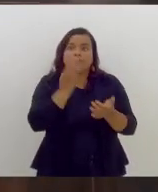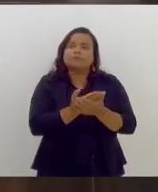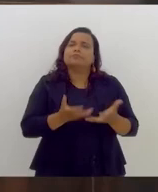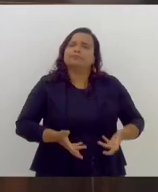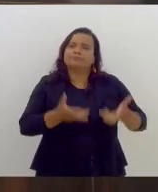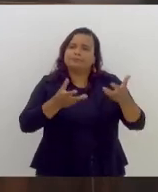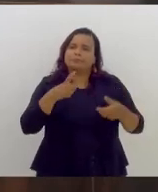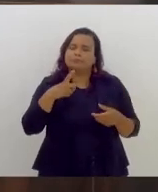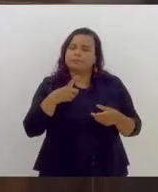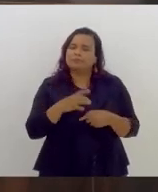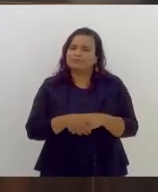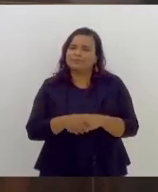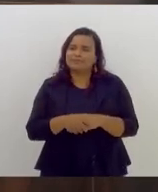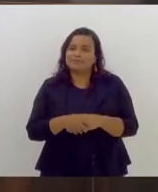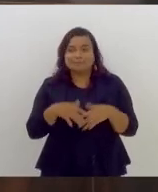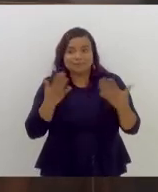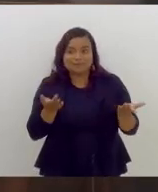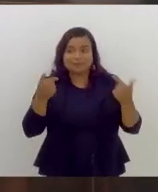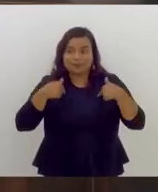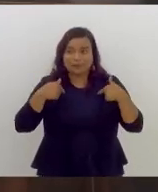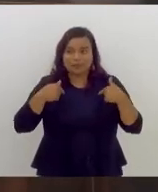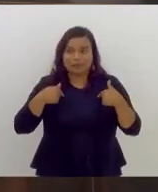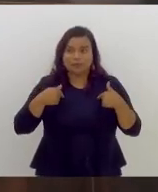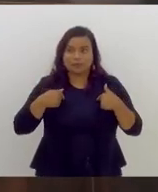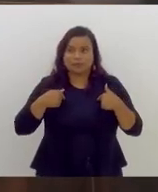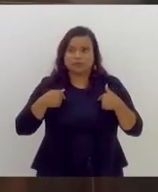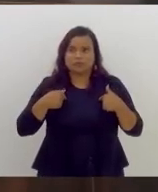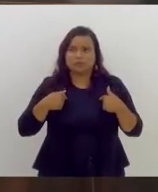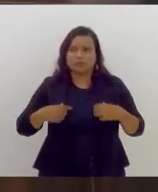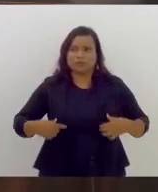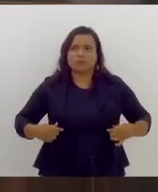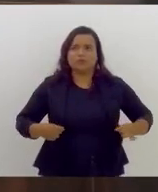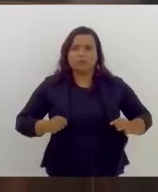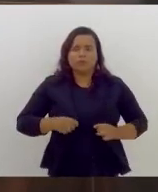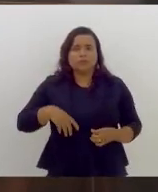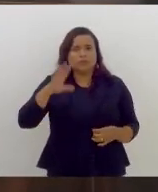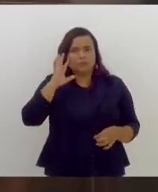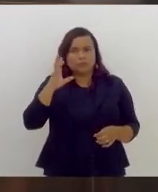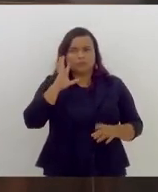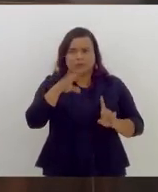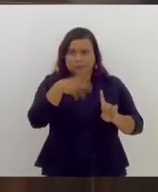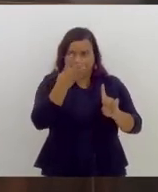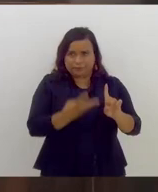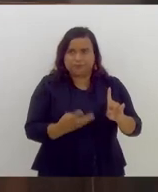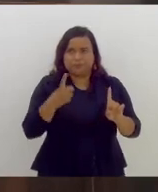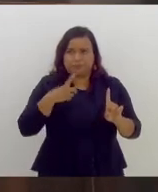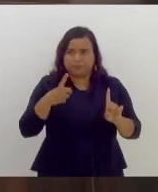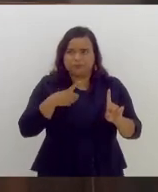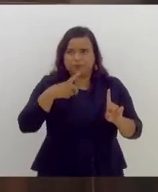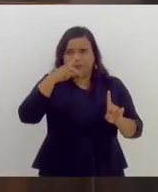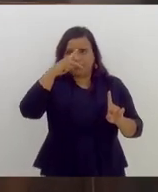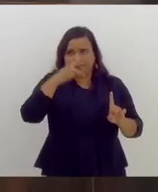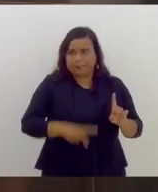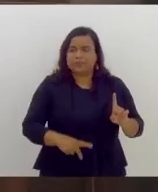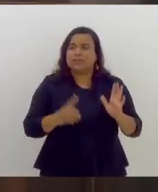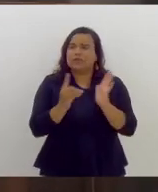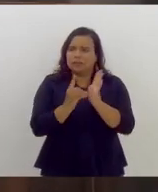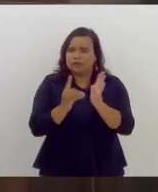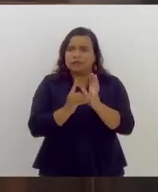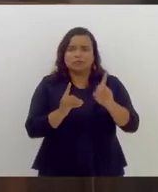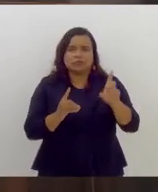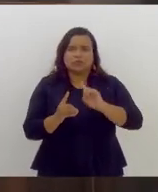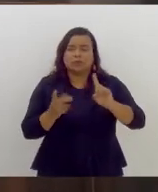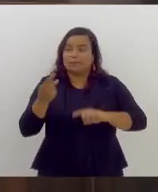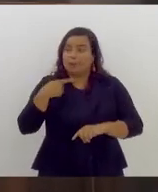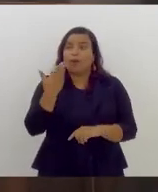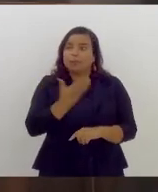E eu não só estou homenageando o presidente Detran, estou homenageando um amigo